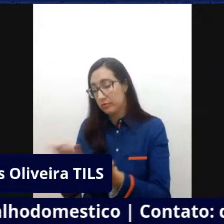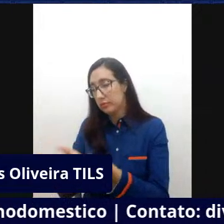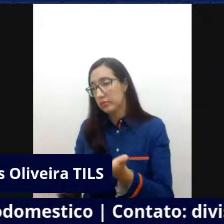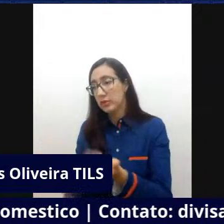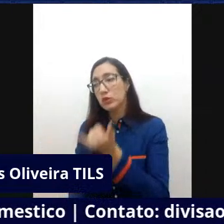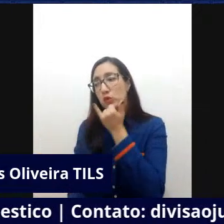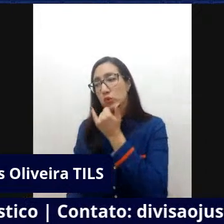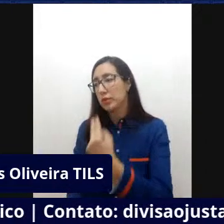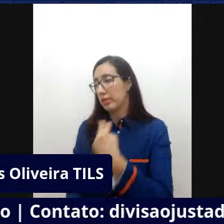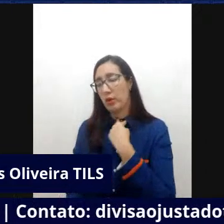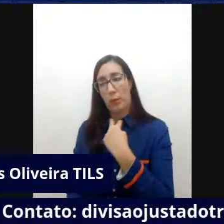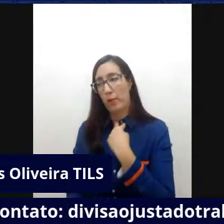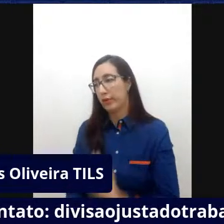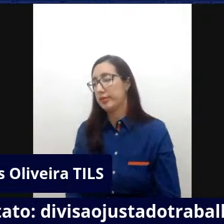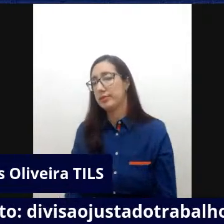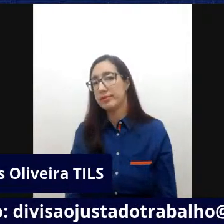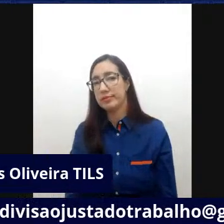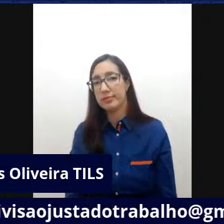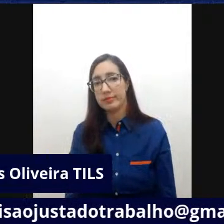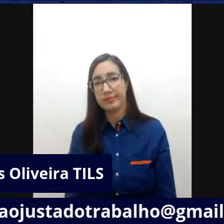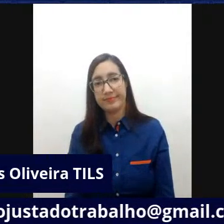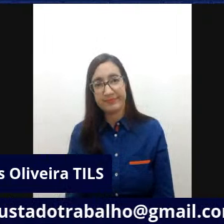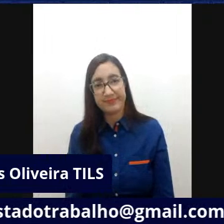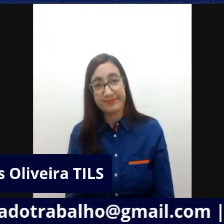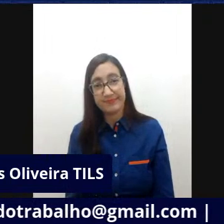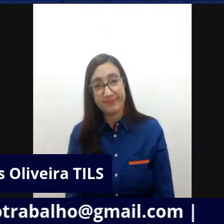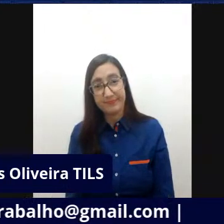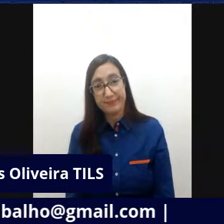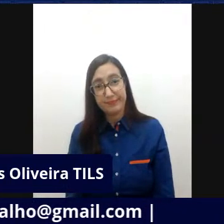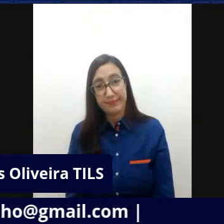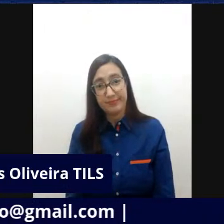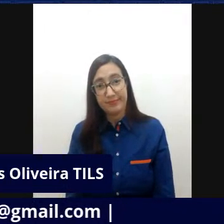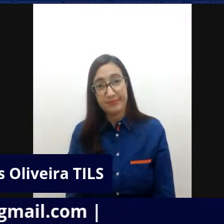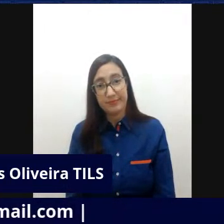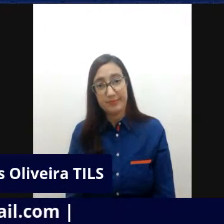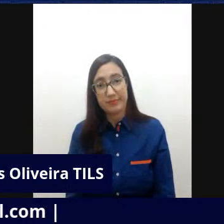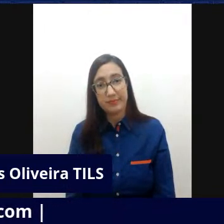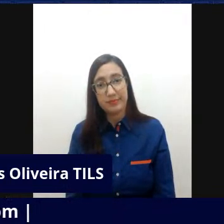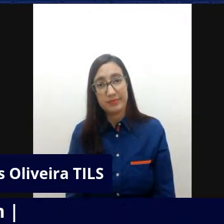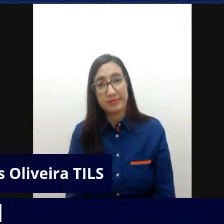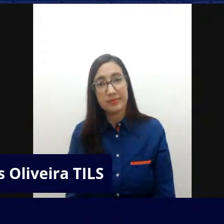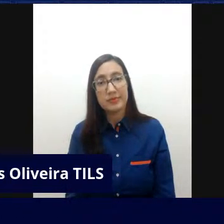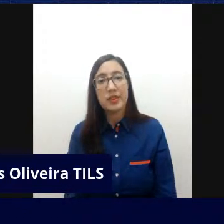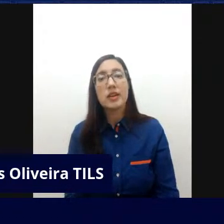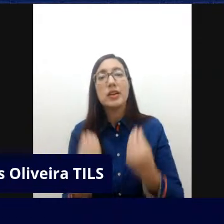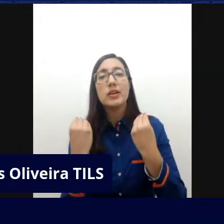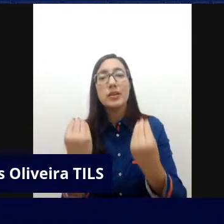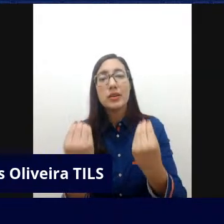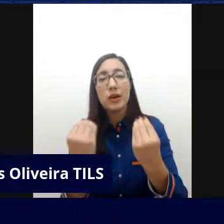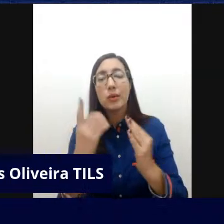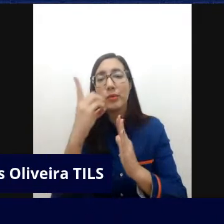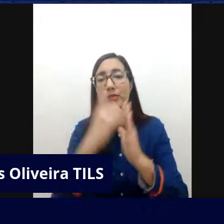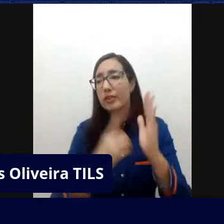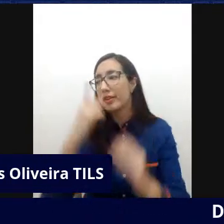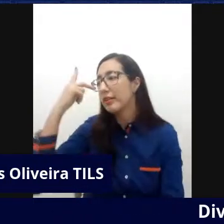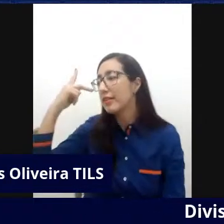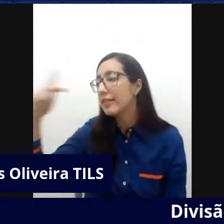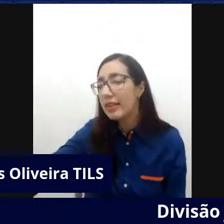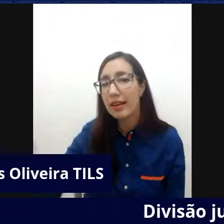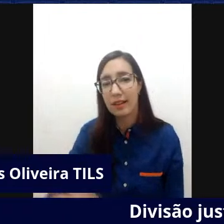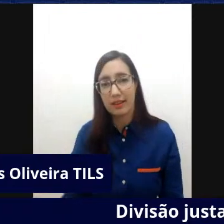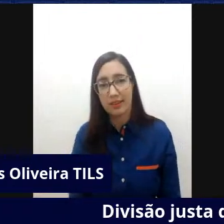não. A corda arrebenta do lado mais fraco. Ela tem o pedido de benefício indeferido, muitas vezes também não tem